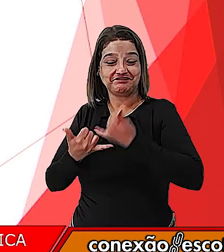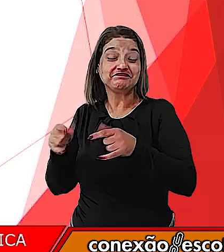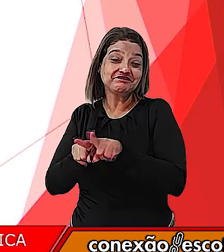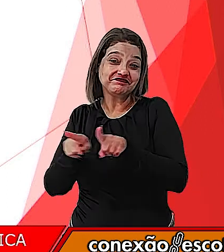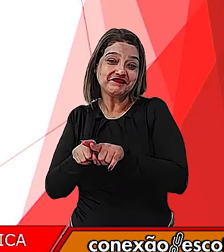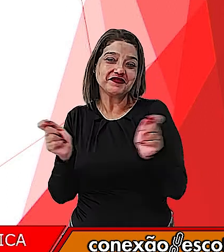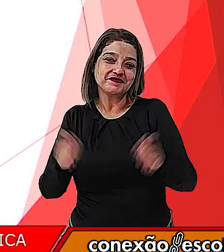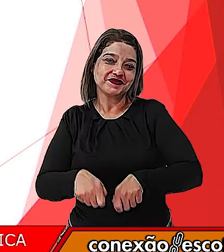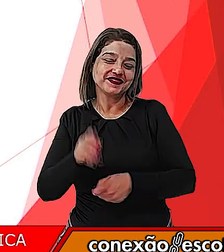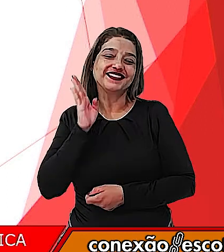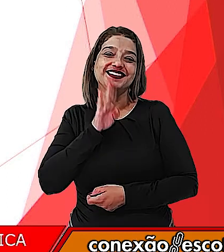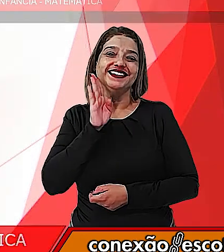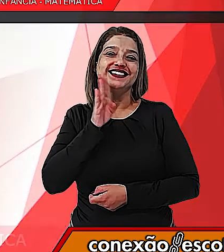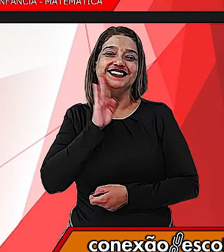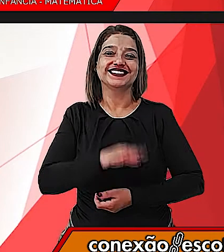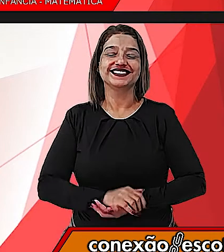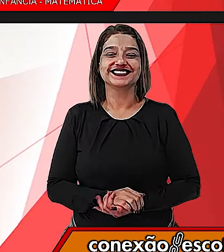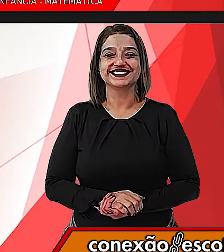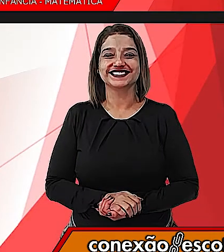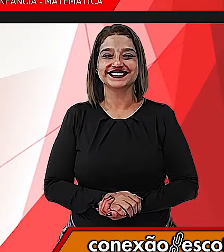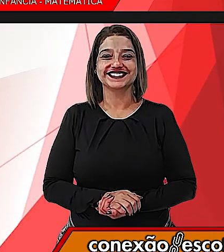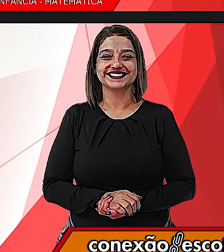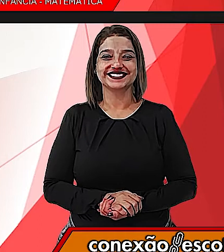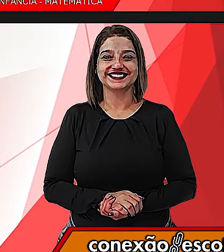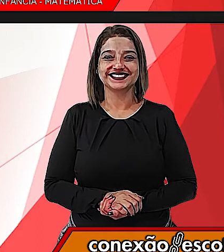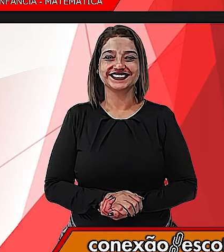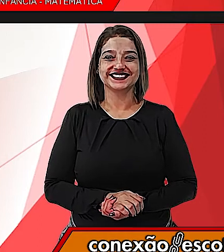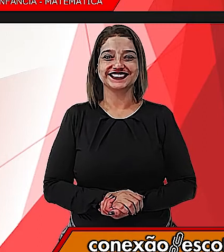assim também. Muito legal a brincadeira, não é?